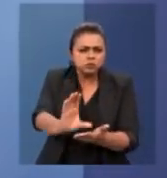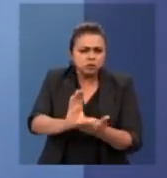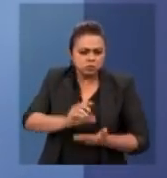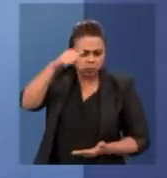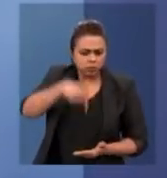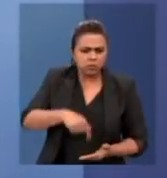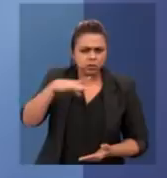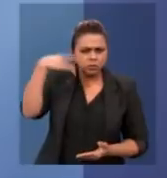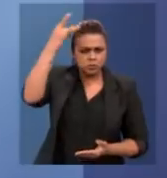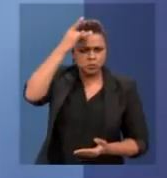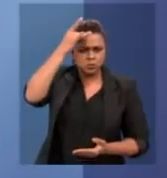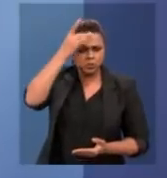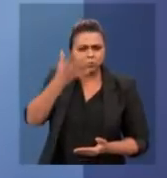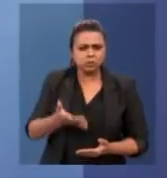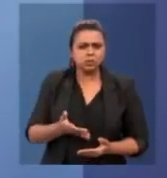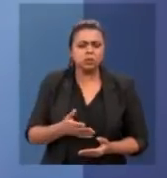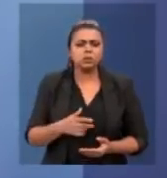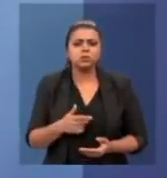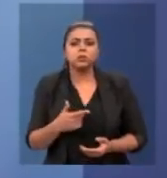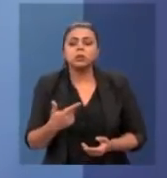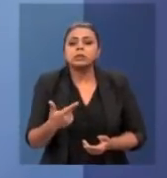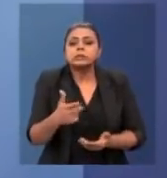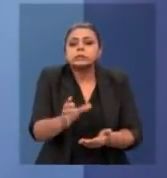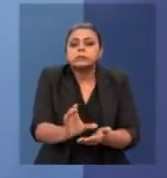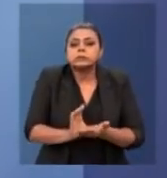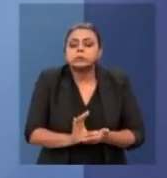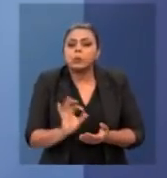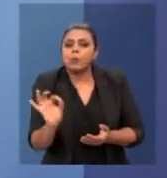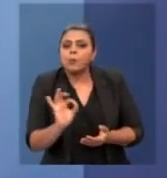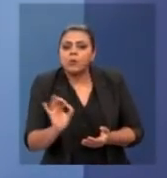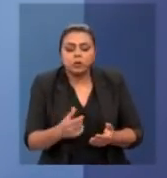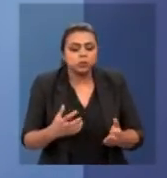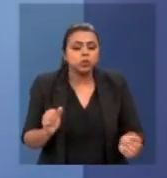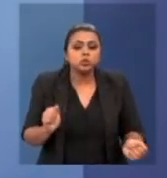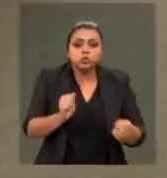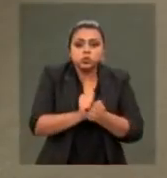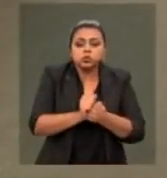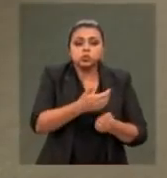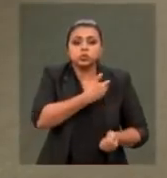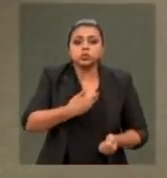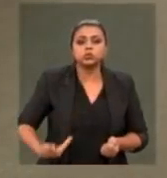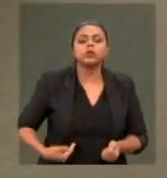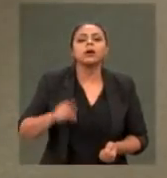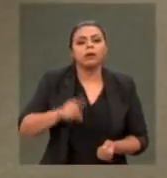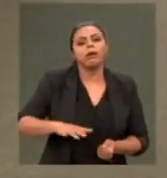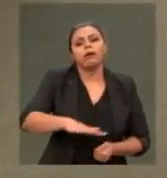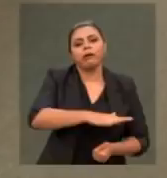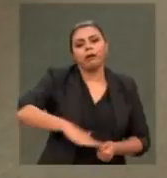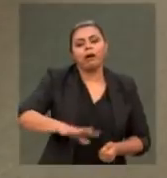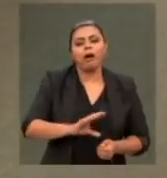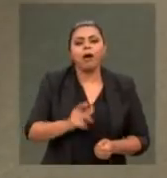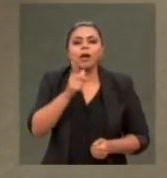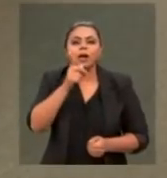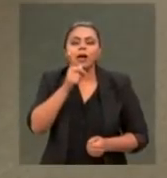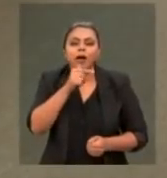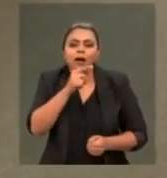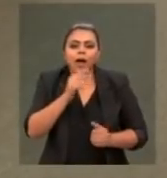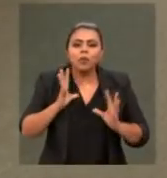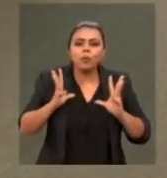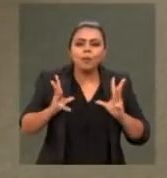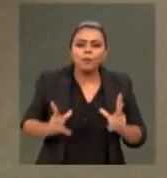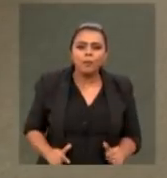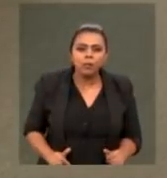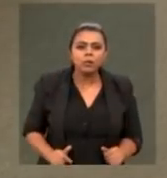santo se fez pouco e não trouxe recursos em parceria com o governo federal é a área de saneamento básico porque